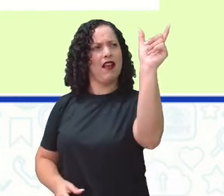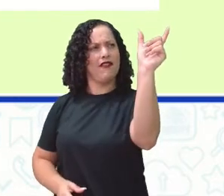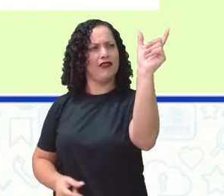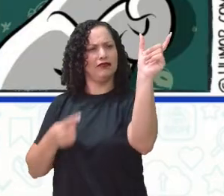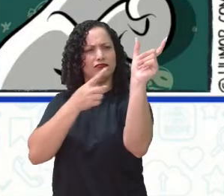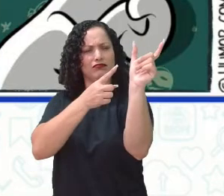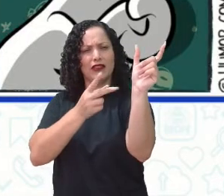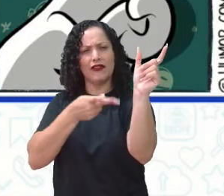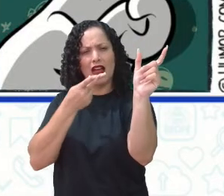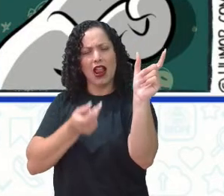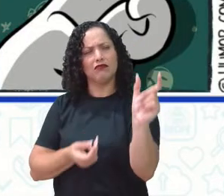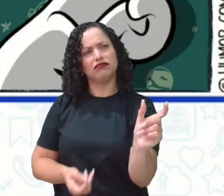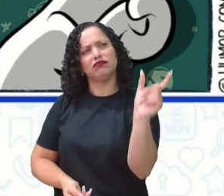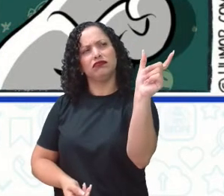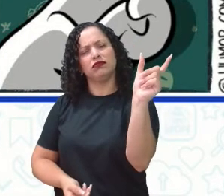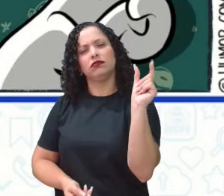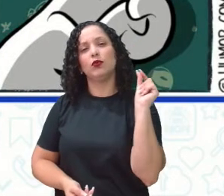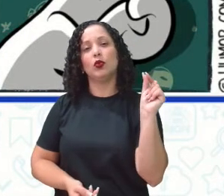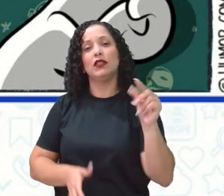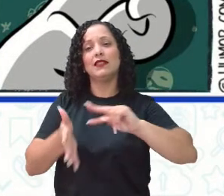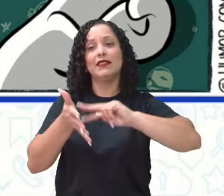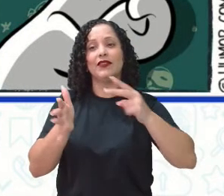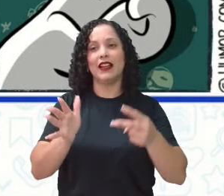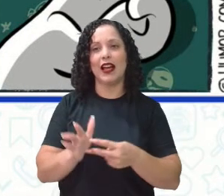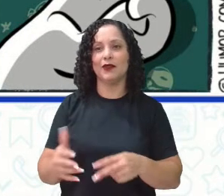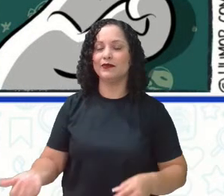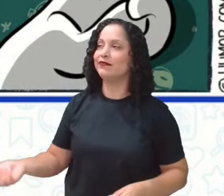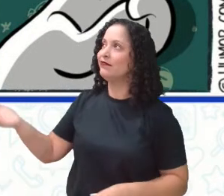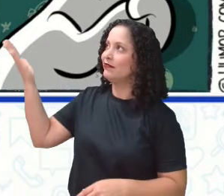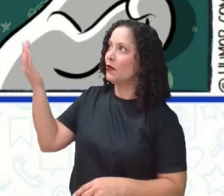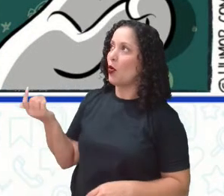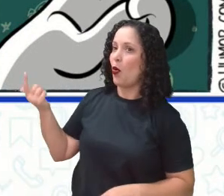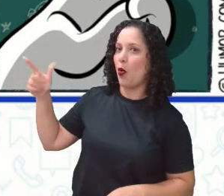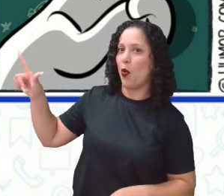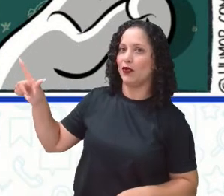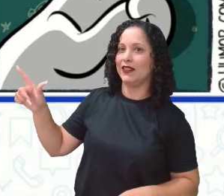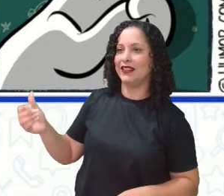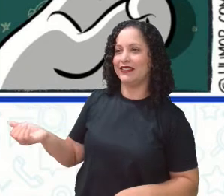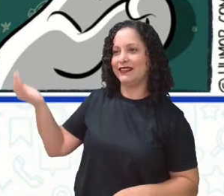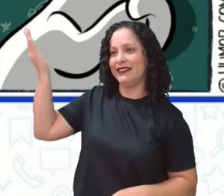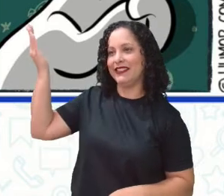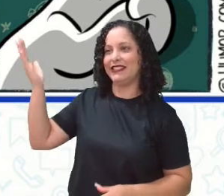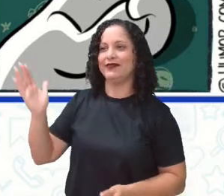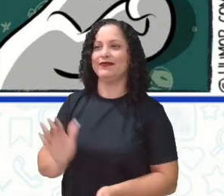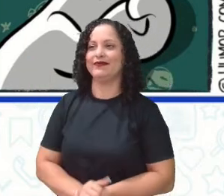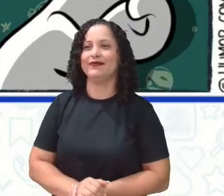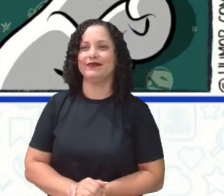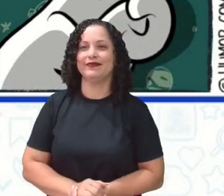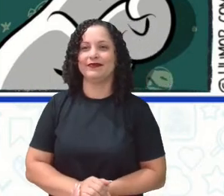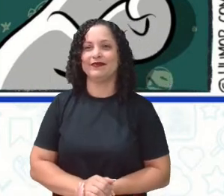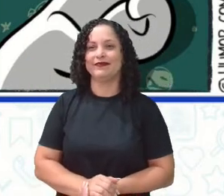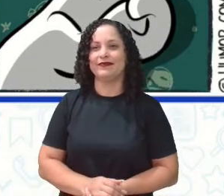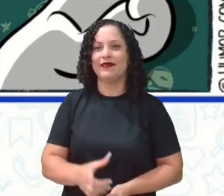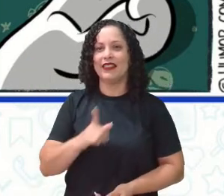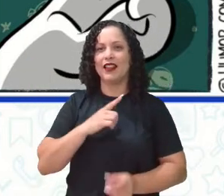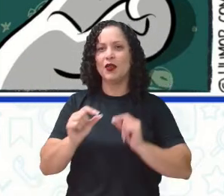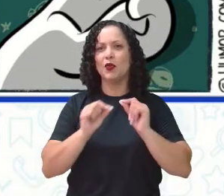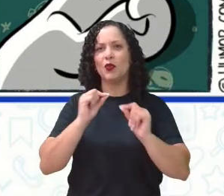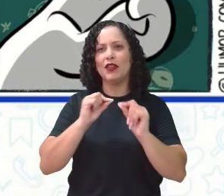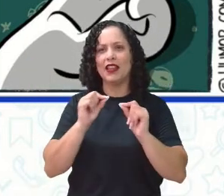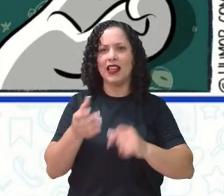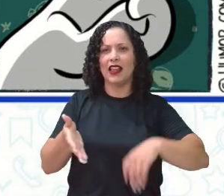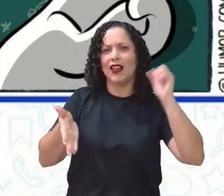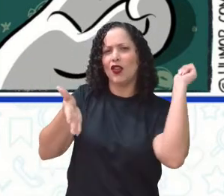pronunciando. Então, fica aí outra, toque, toque, toque tem aí, não é?